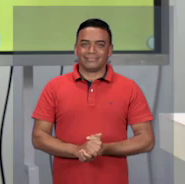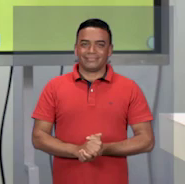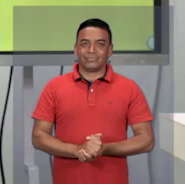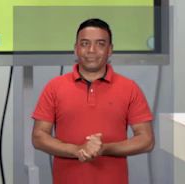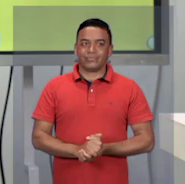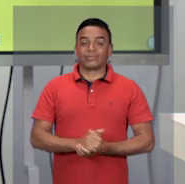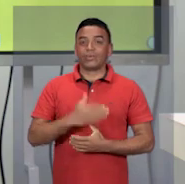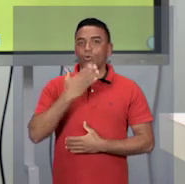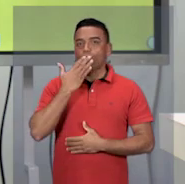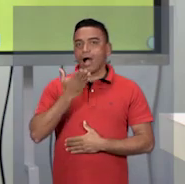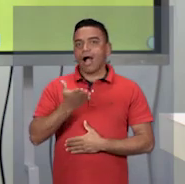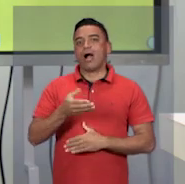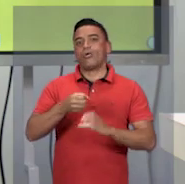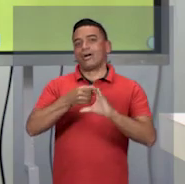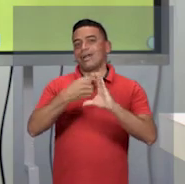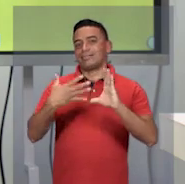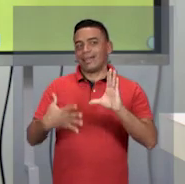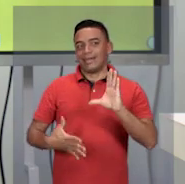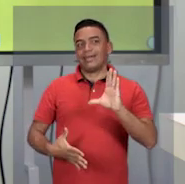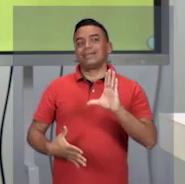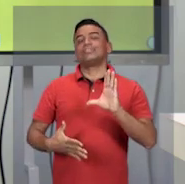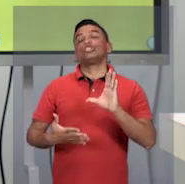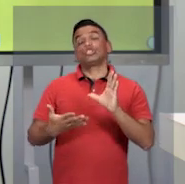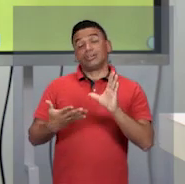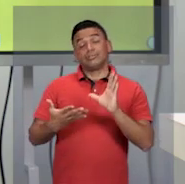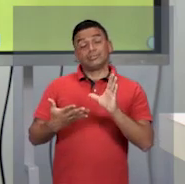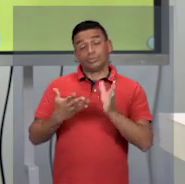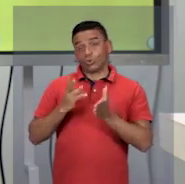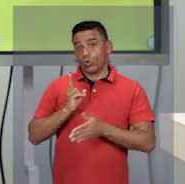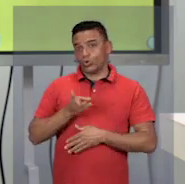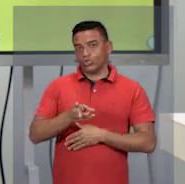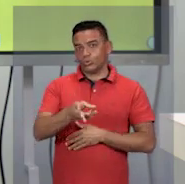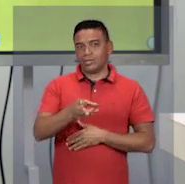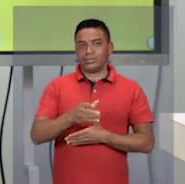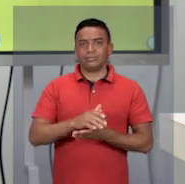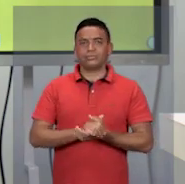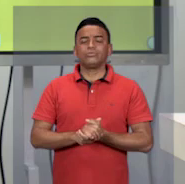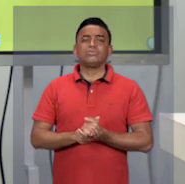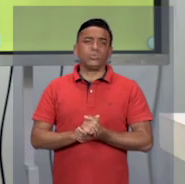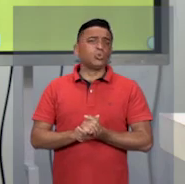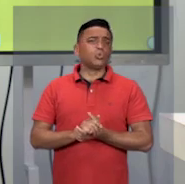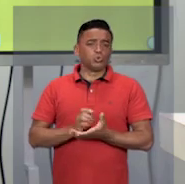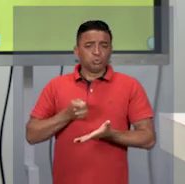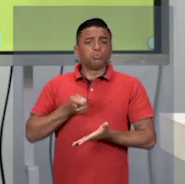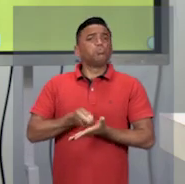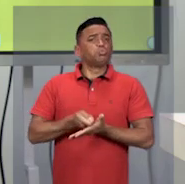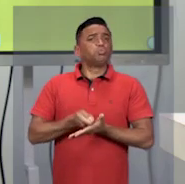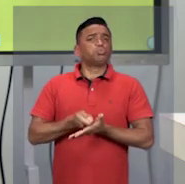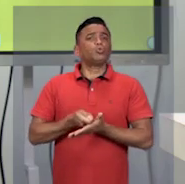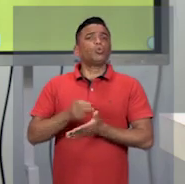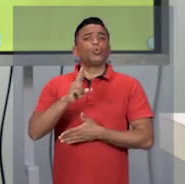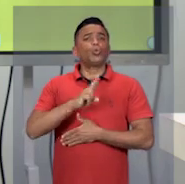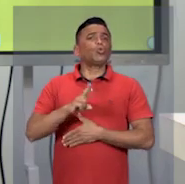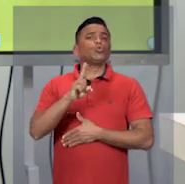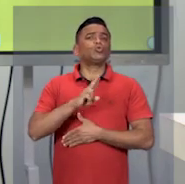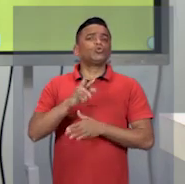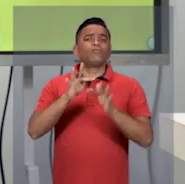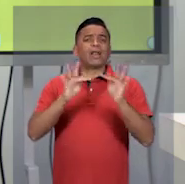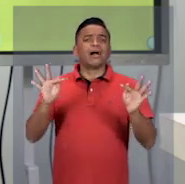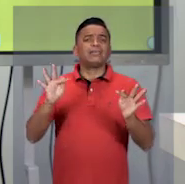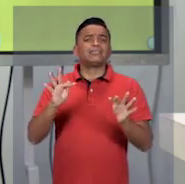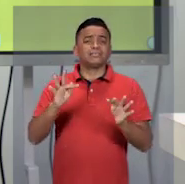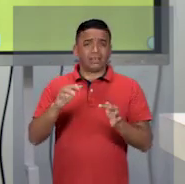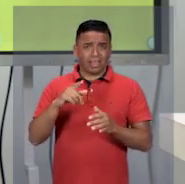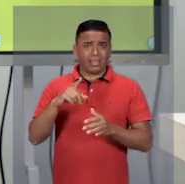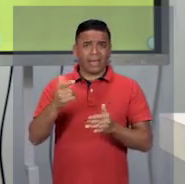Qual dessas características? Então, continuando, o uso do imperativo. O uso do imperativo. Tem algo